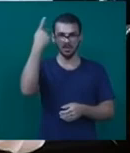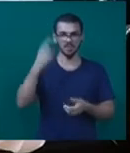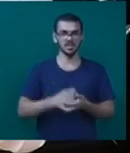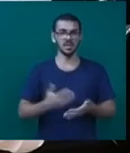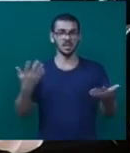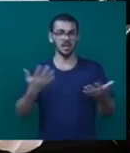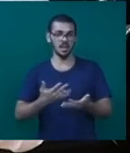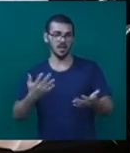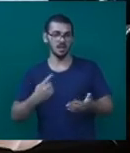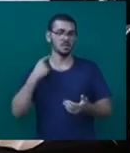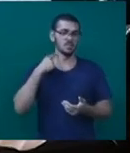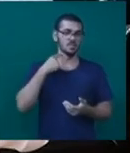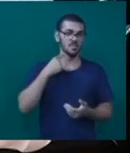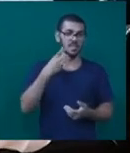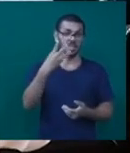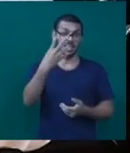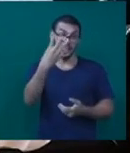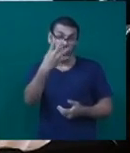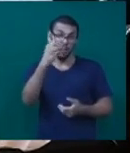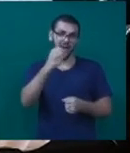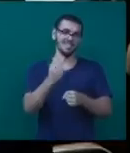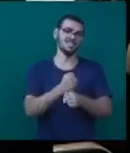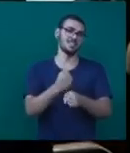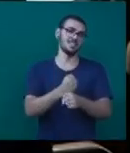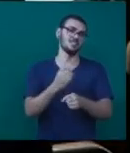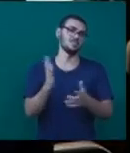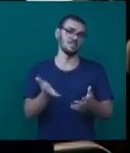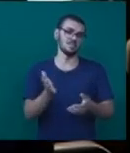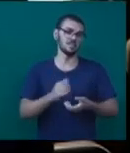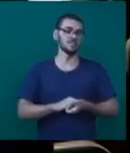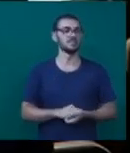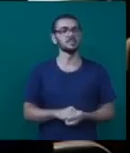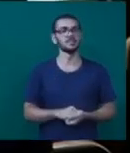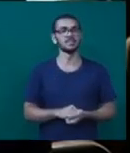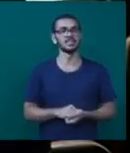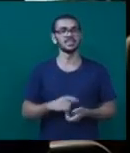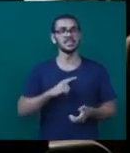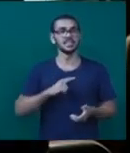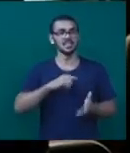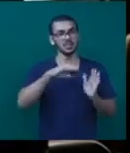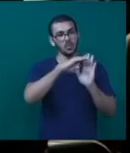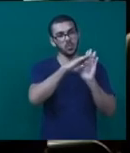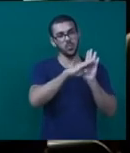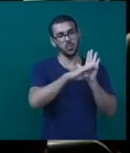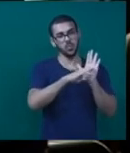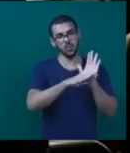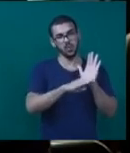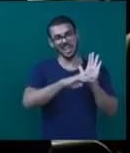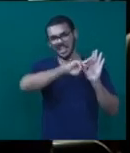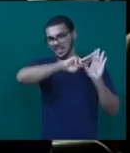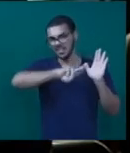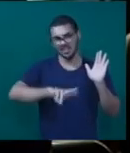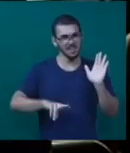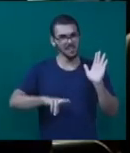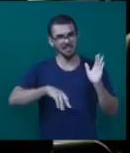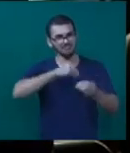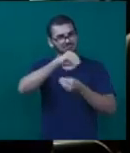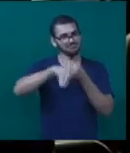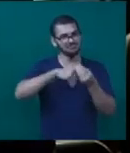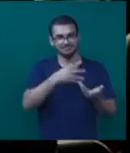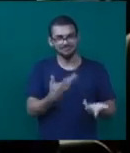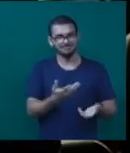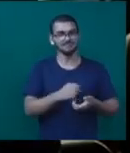maio comemora 40 anos de existência. Um repertório eclético em que